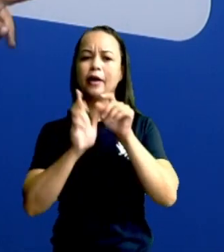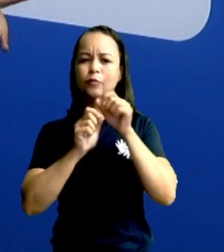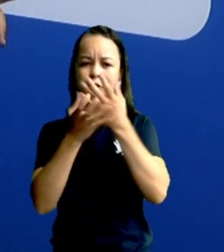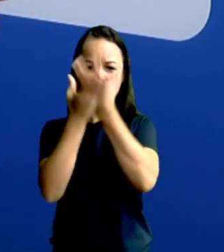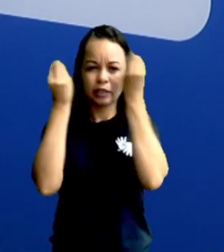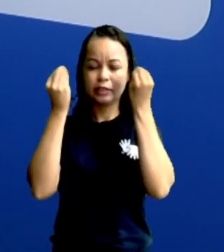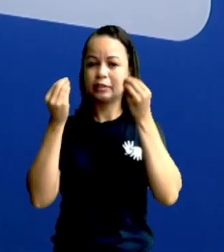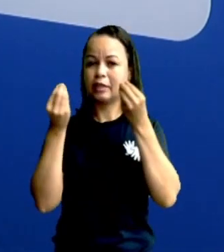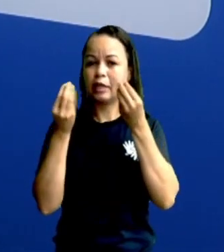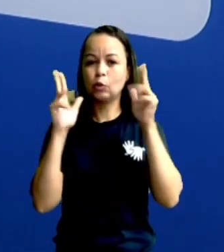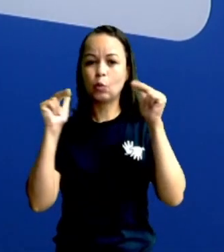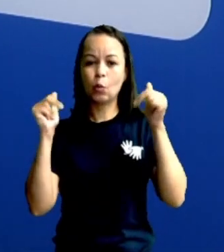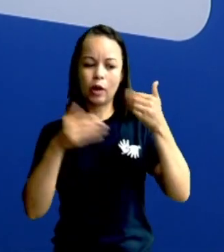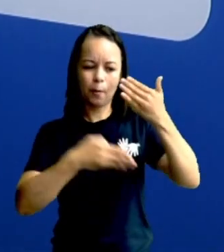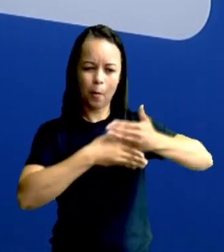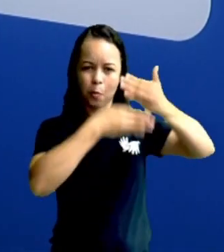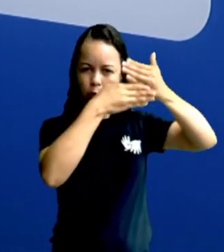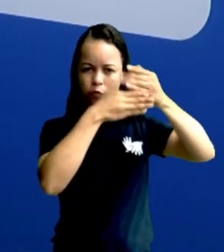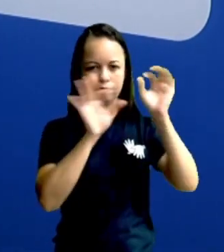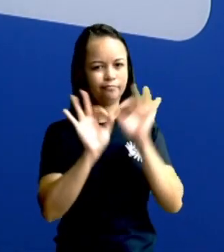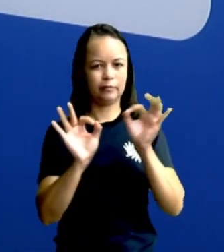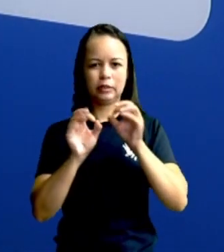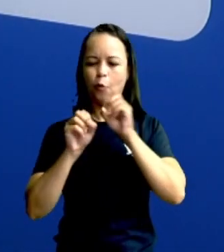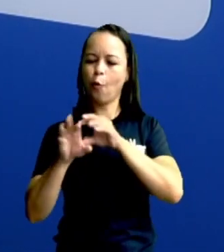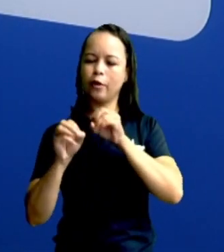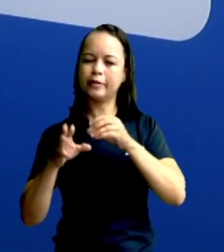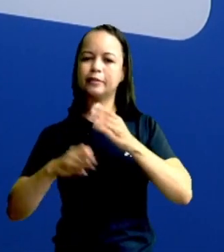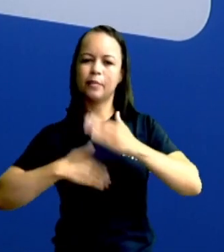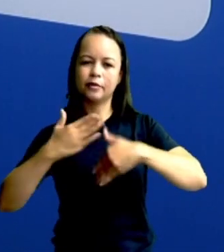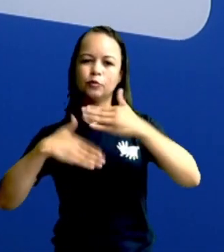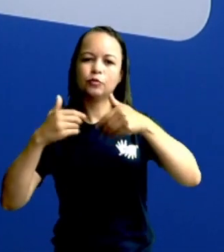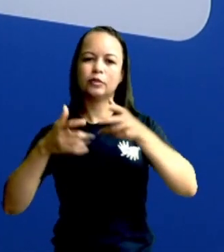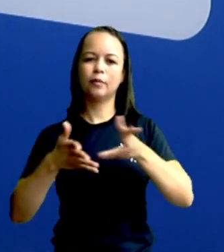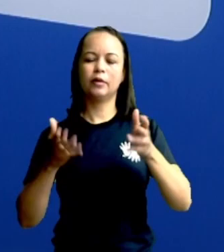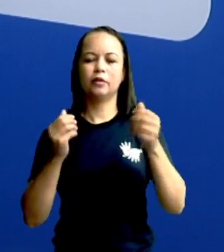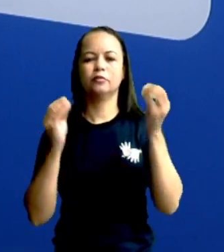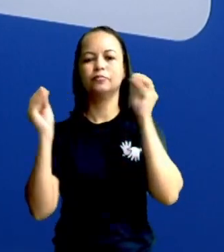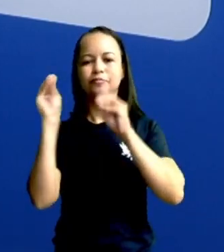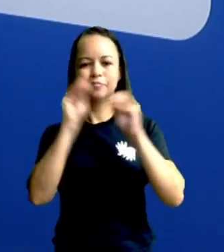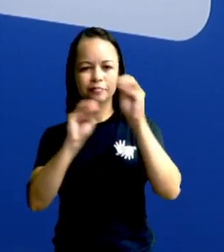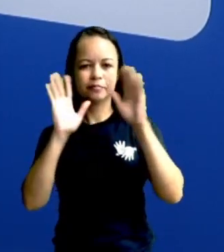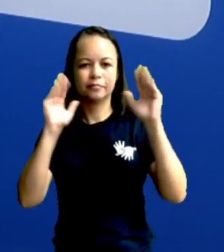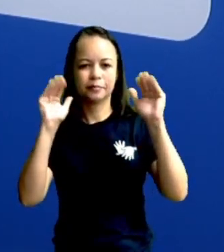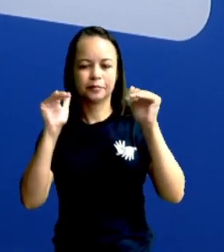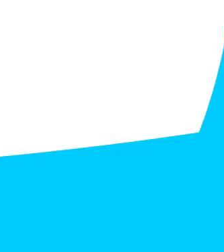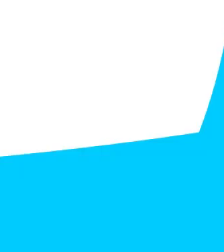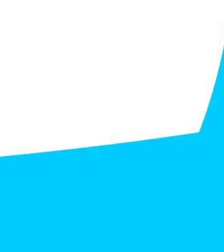aqui para construir muros, mas sim para construir pontes. Tchau, tchau, tchau, tchau. Beijão.